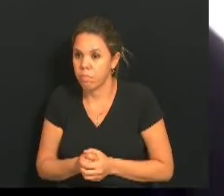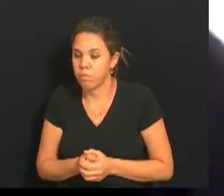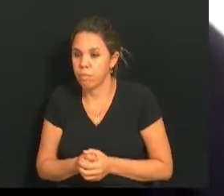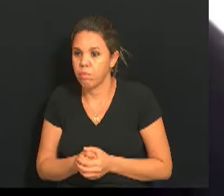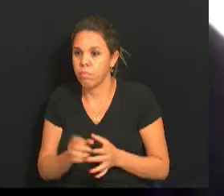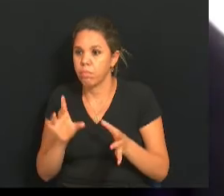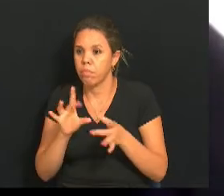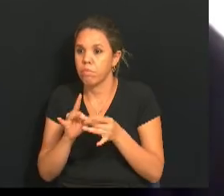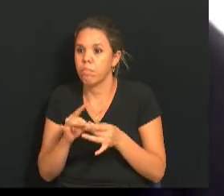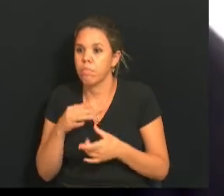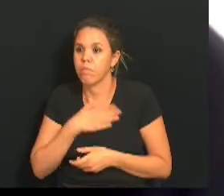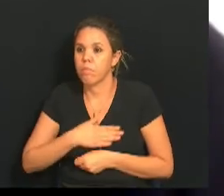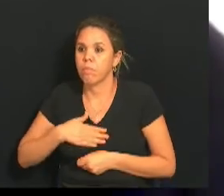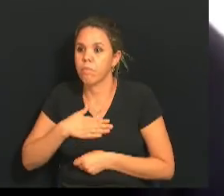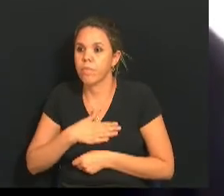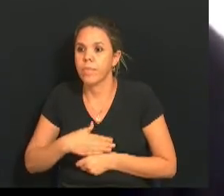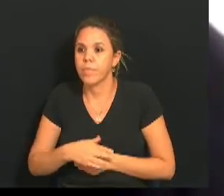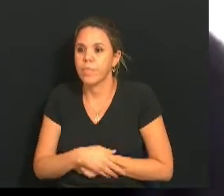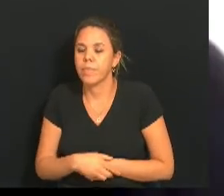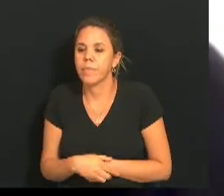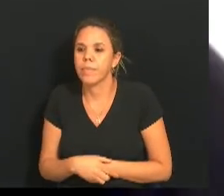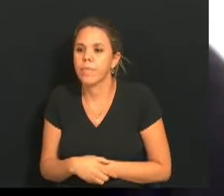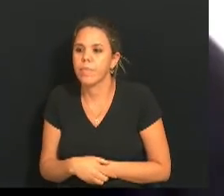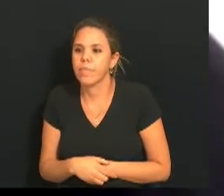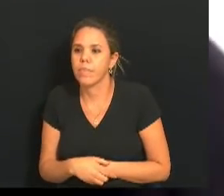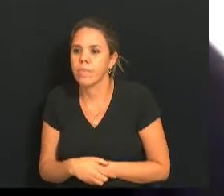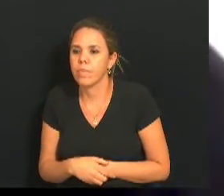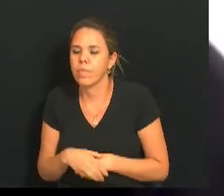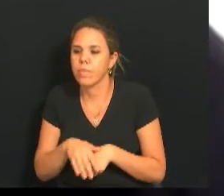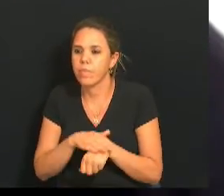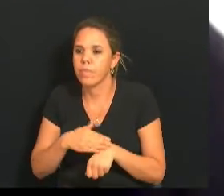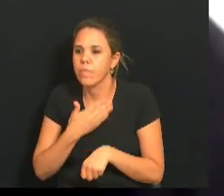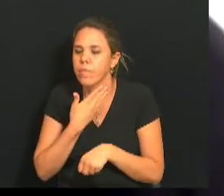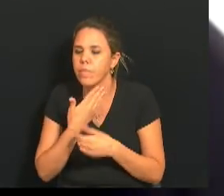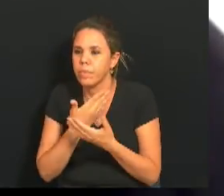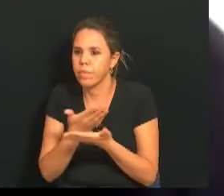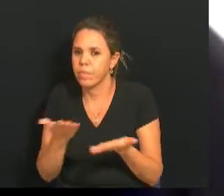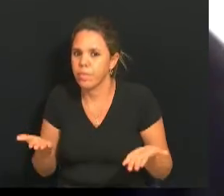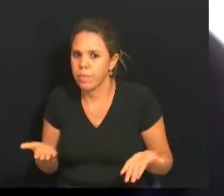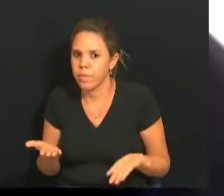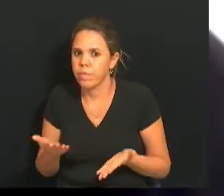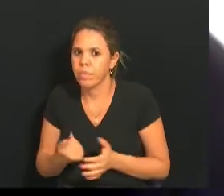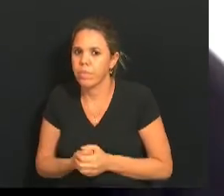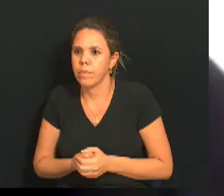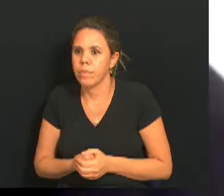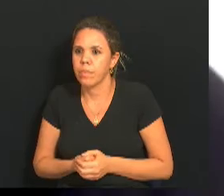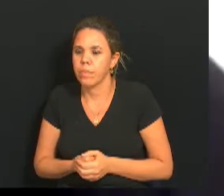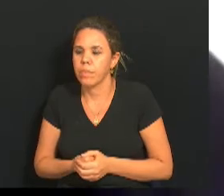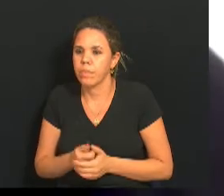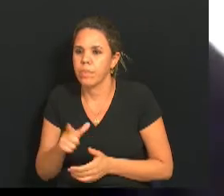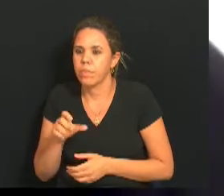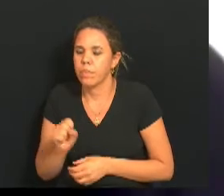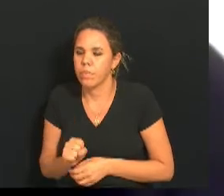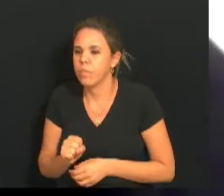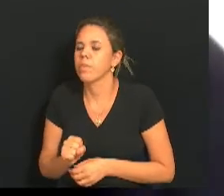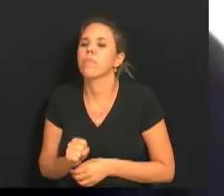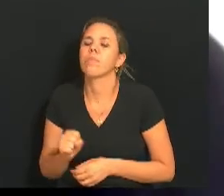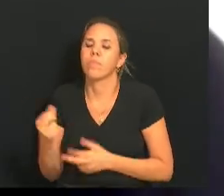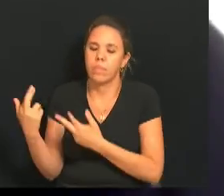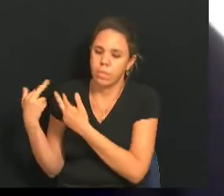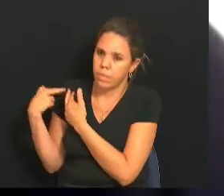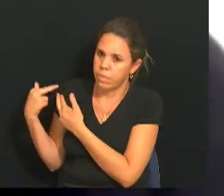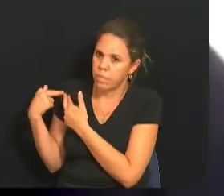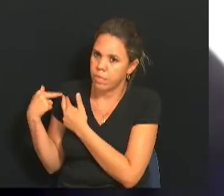que eu gostaria de conversar com o Luiz Marighetti, que é o responsável aí, que